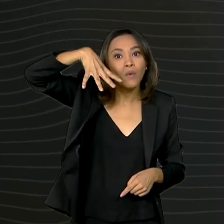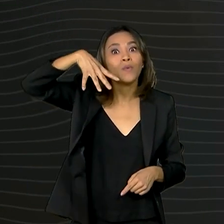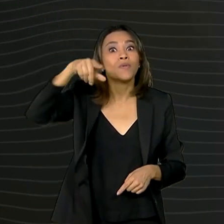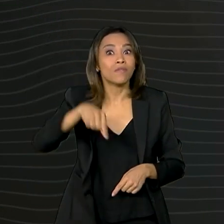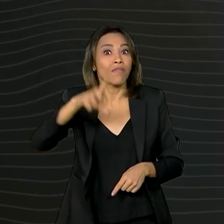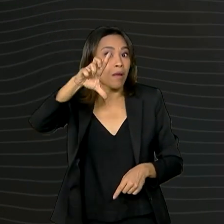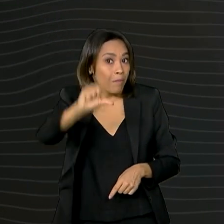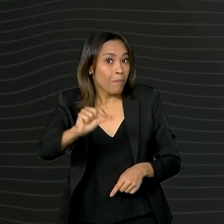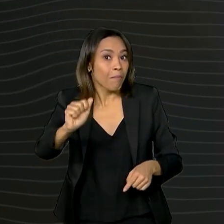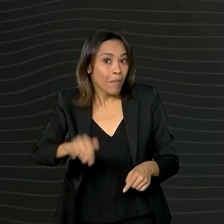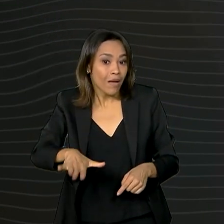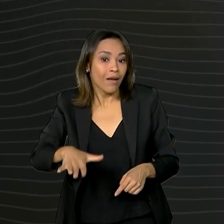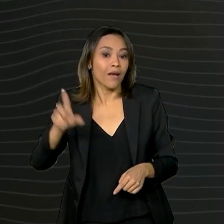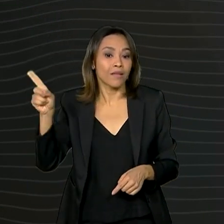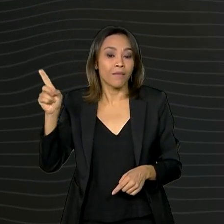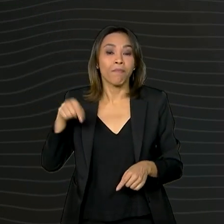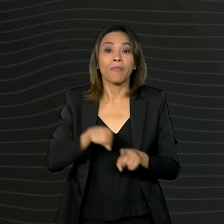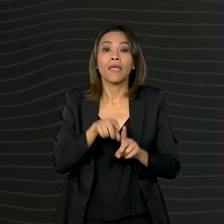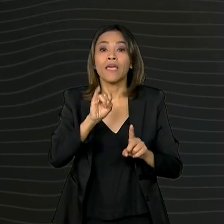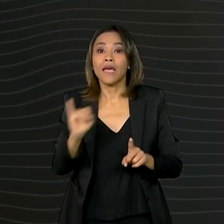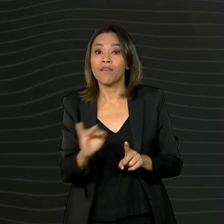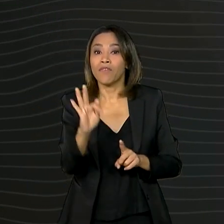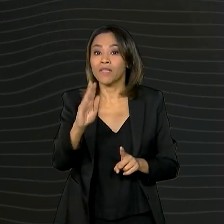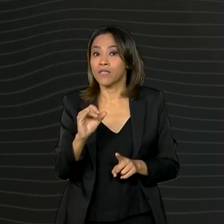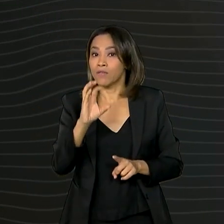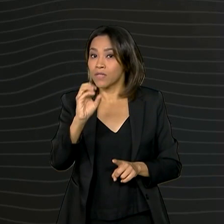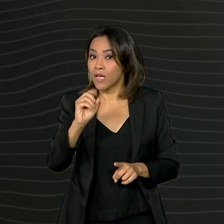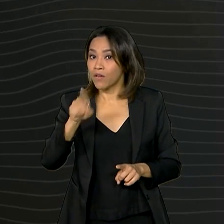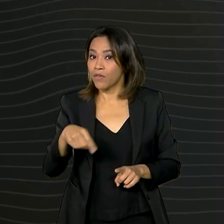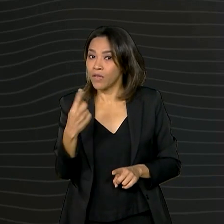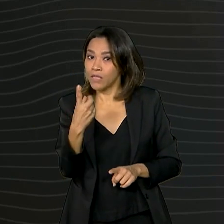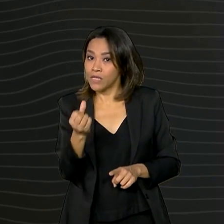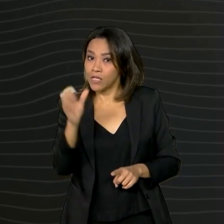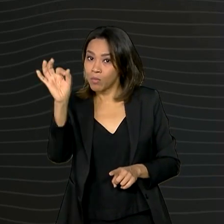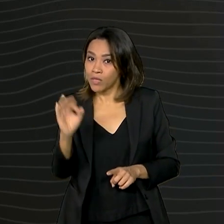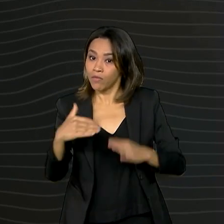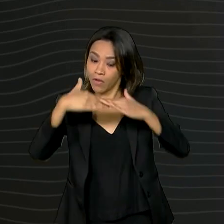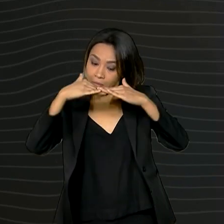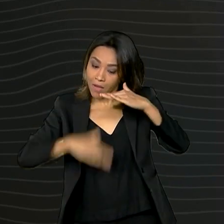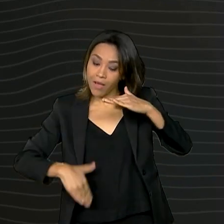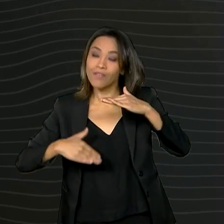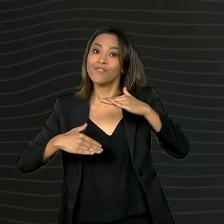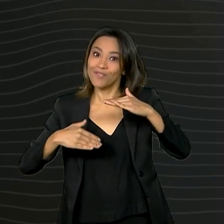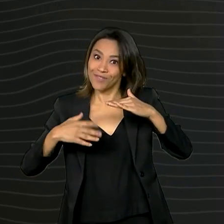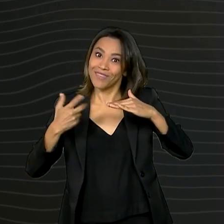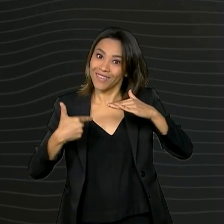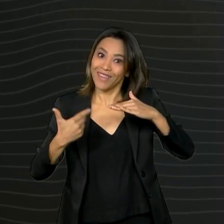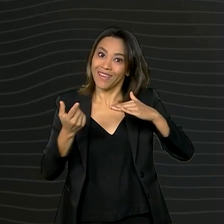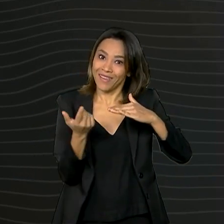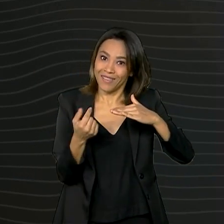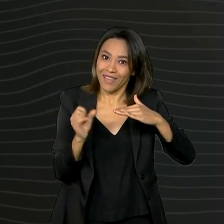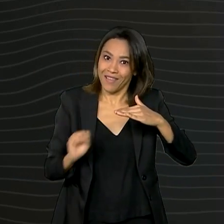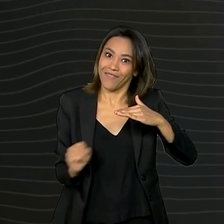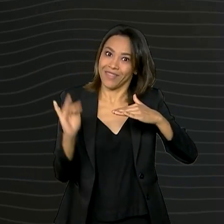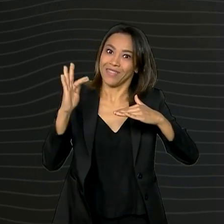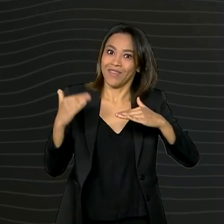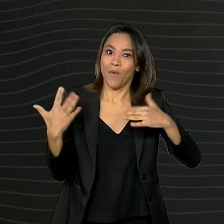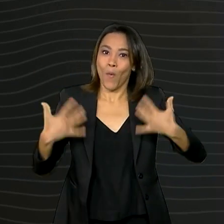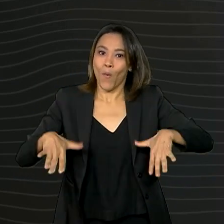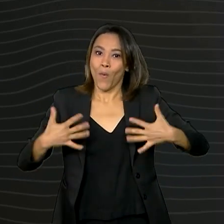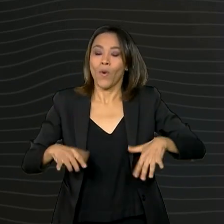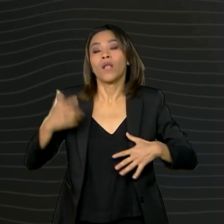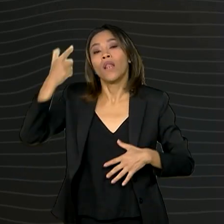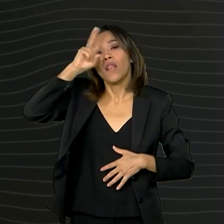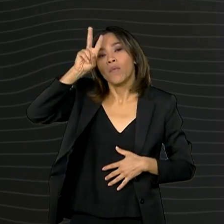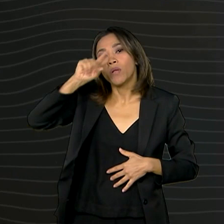março, de apenas 0,16%, ficou abaixo do esperado pelo mercado. O ministro lembrou também que o Minha Casa